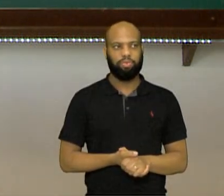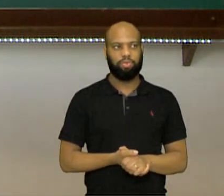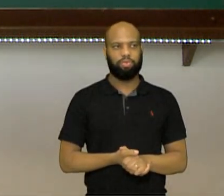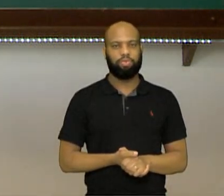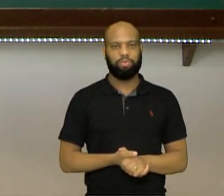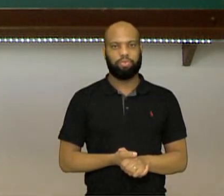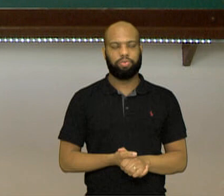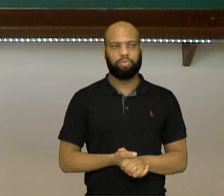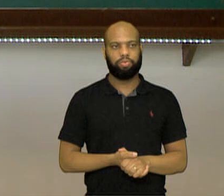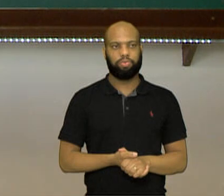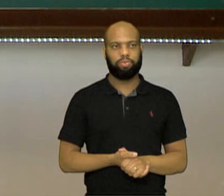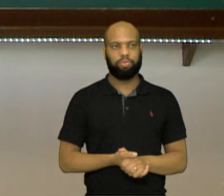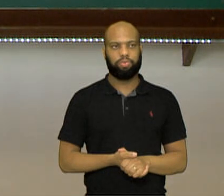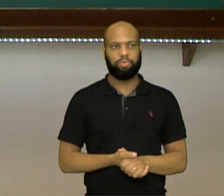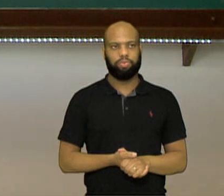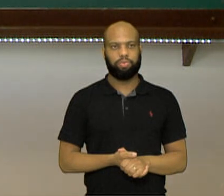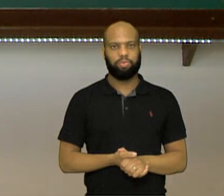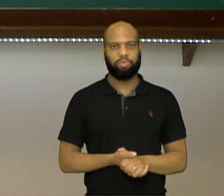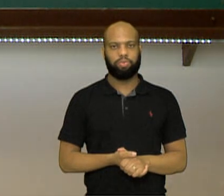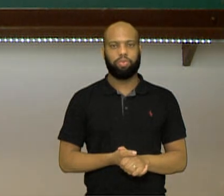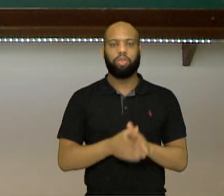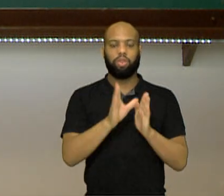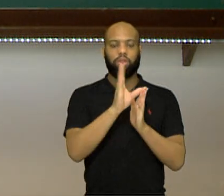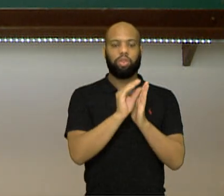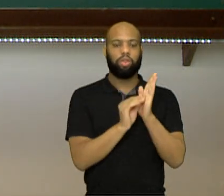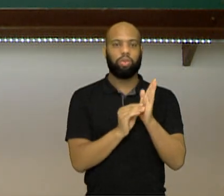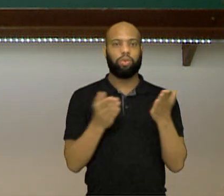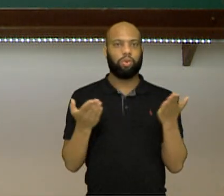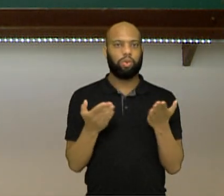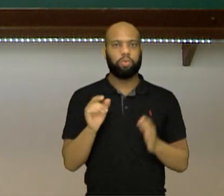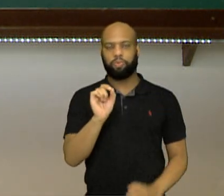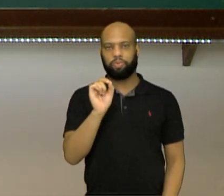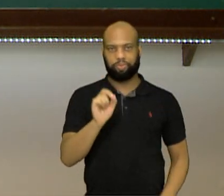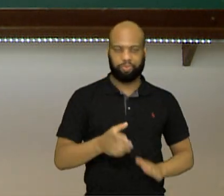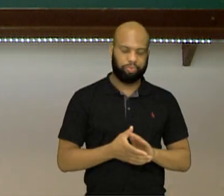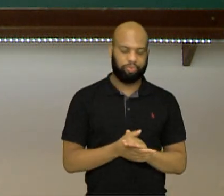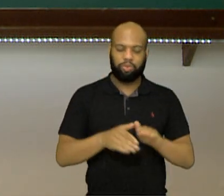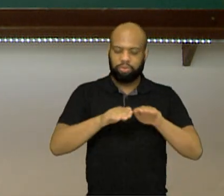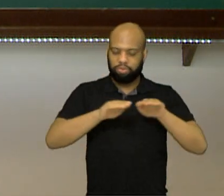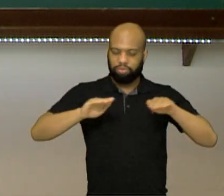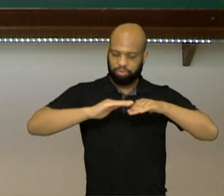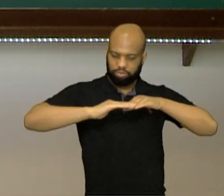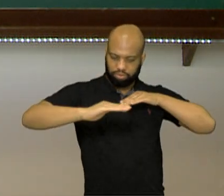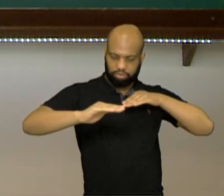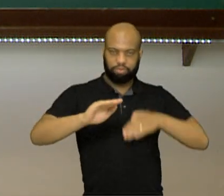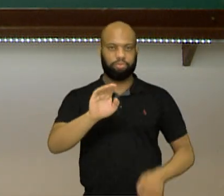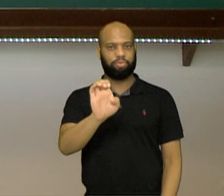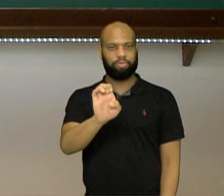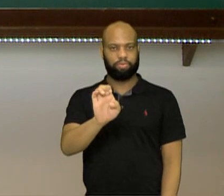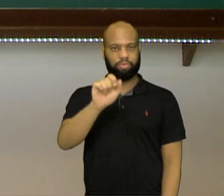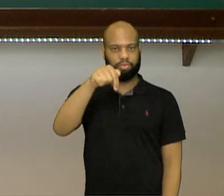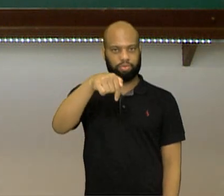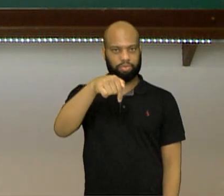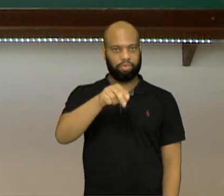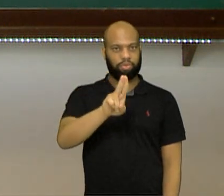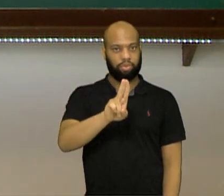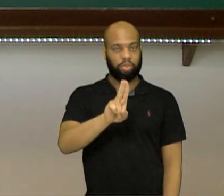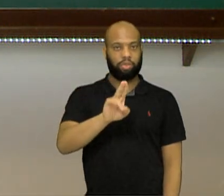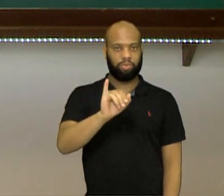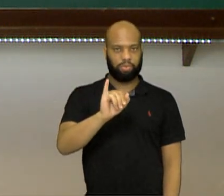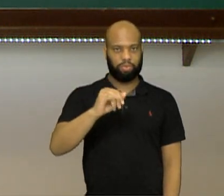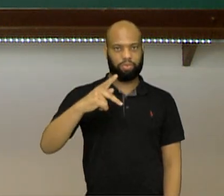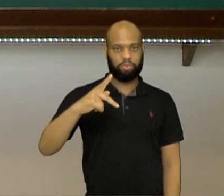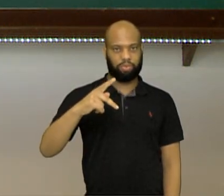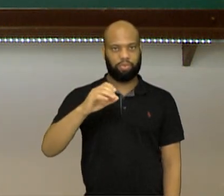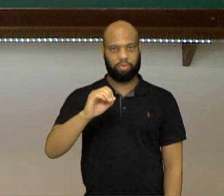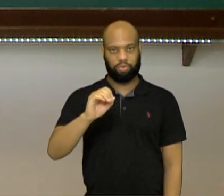seguinte, o conteúdo de hoje dessa aula é superfícies equipotenciais. Então a gente vai começar a falar